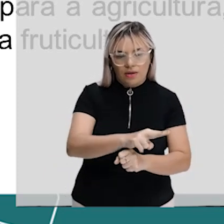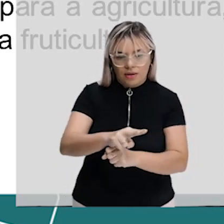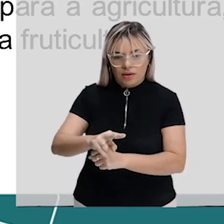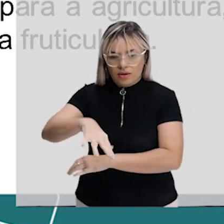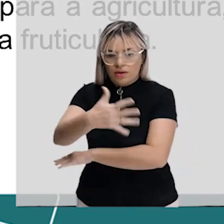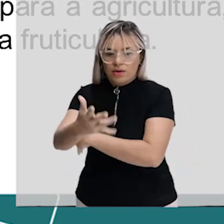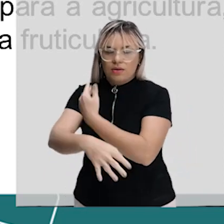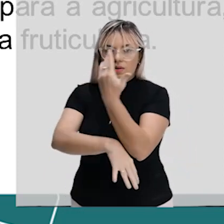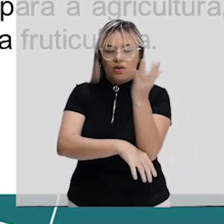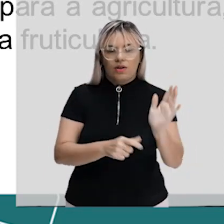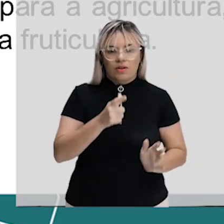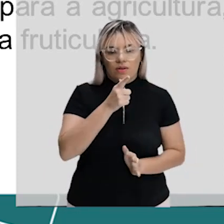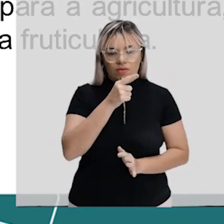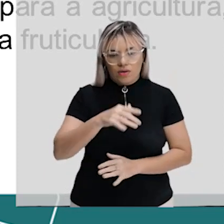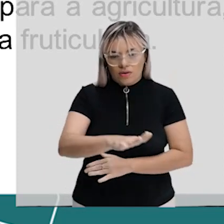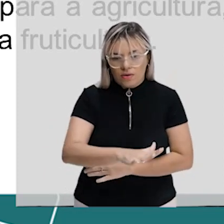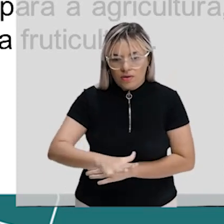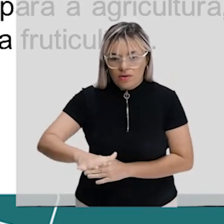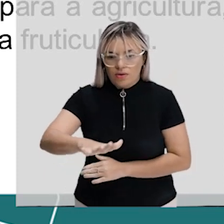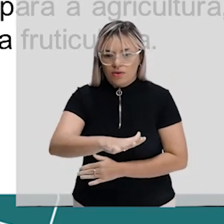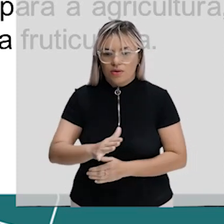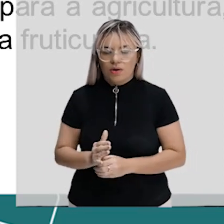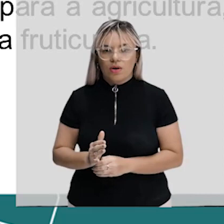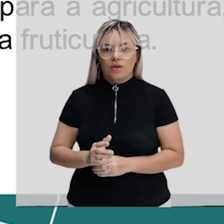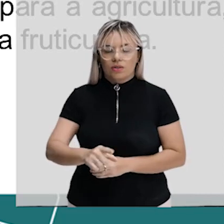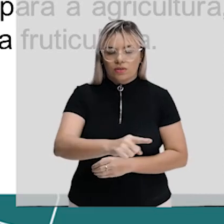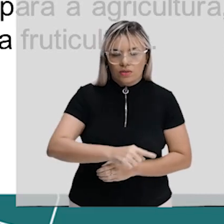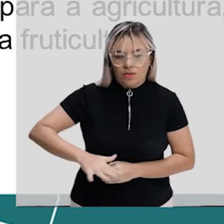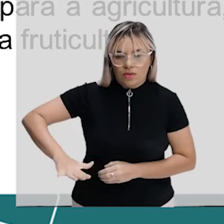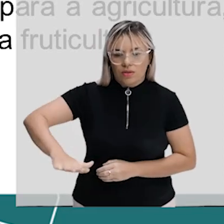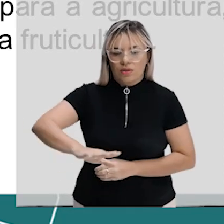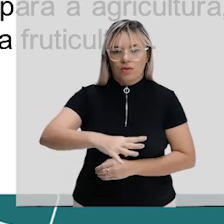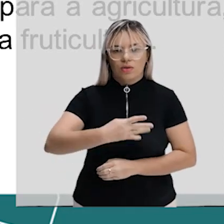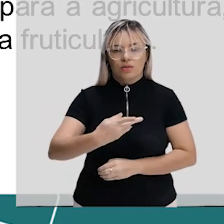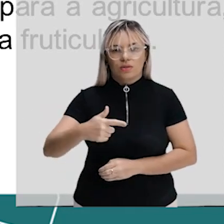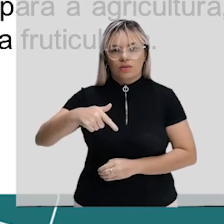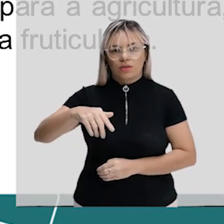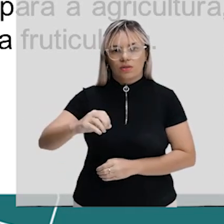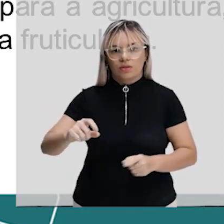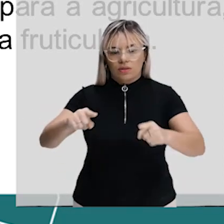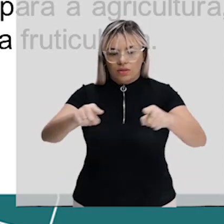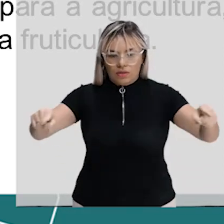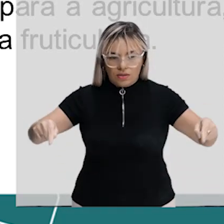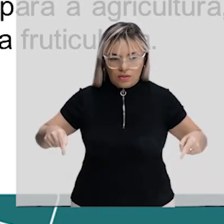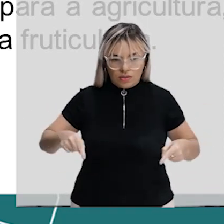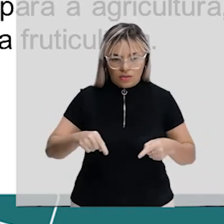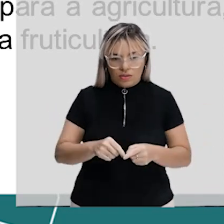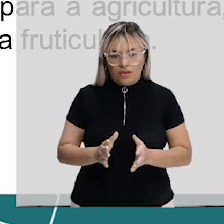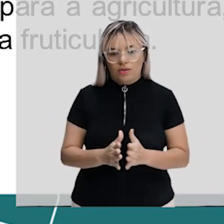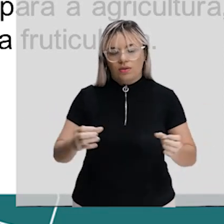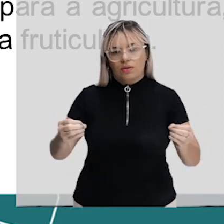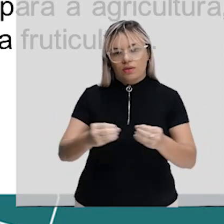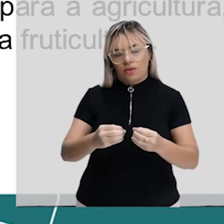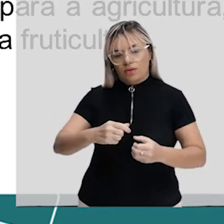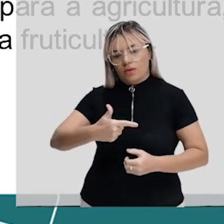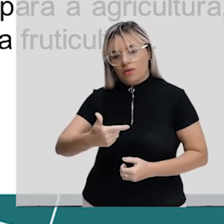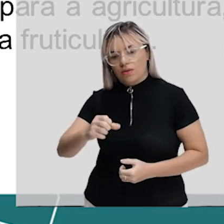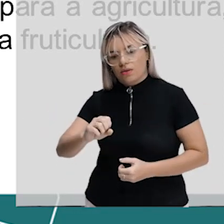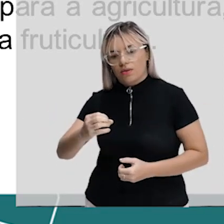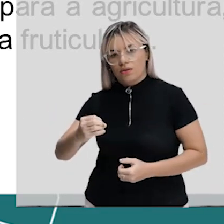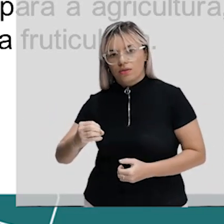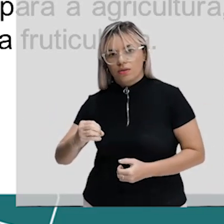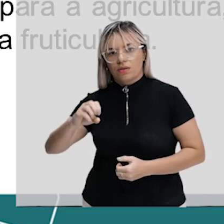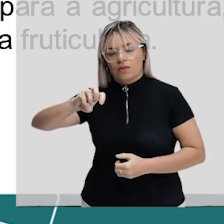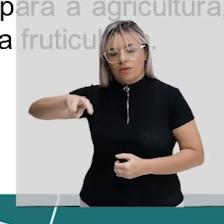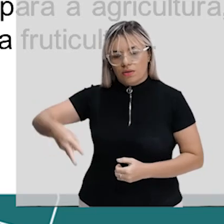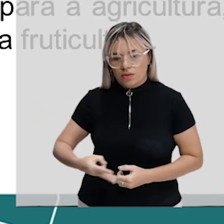florestas e mananciais, cubram por volta de 470 milhões de hectares. Aproximadamente 280 milhões